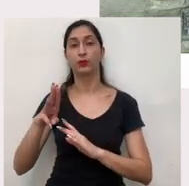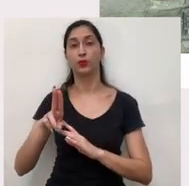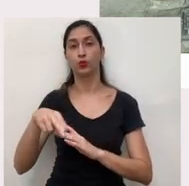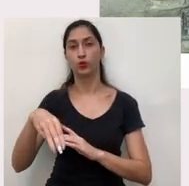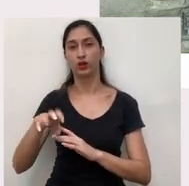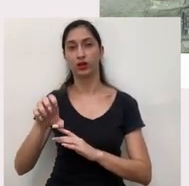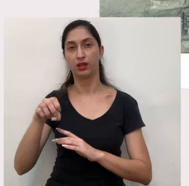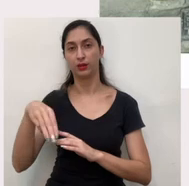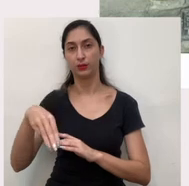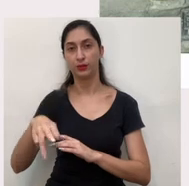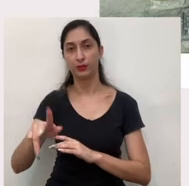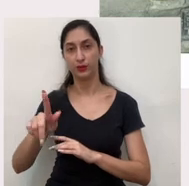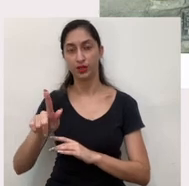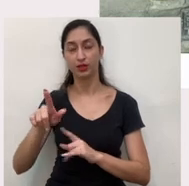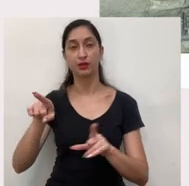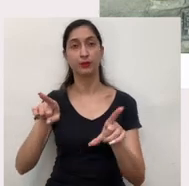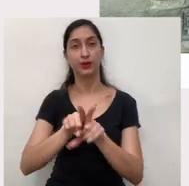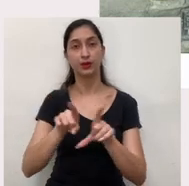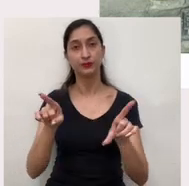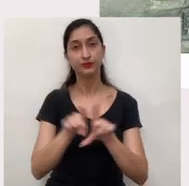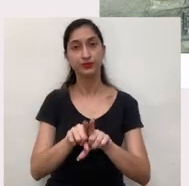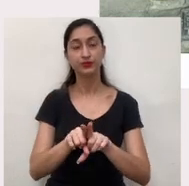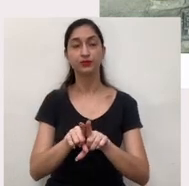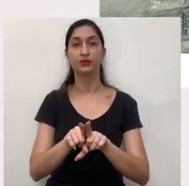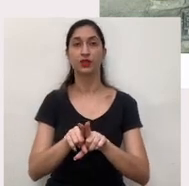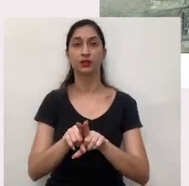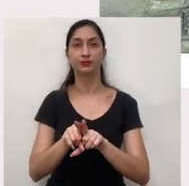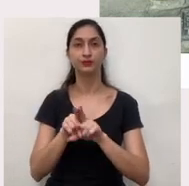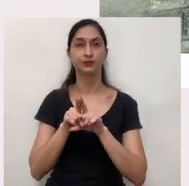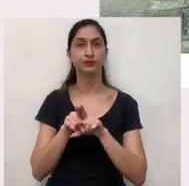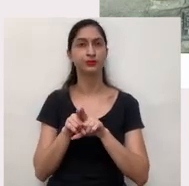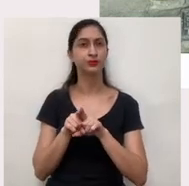Santos, o Ricardo Cochido, que é